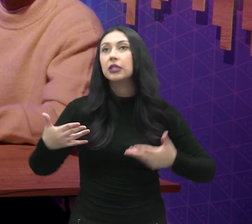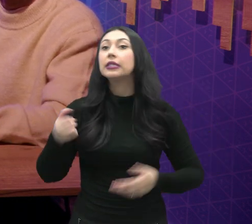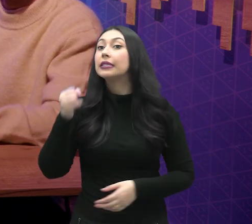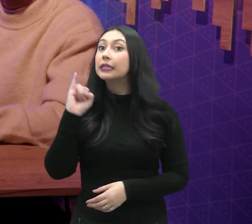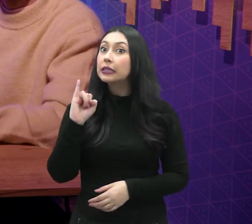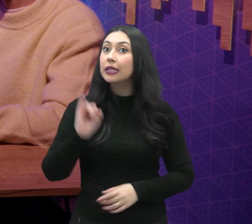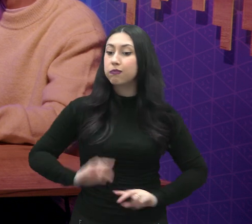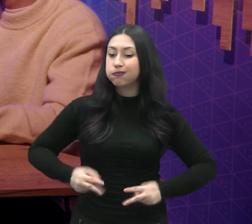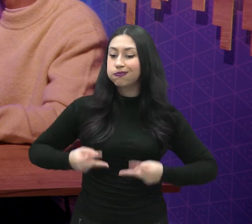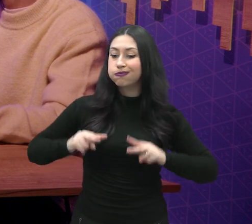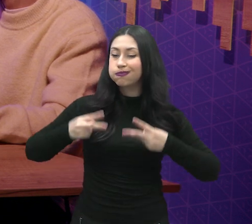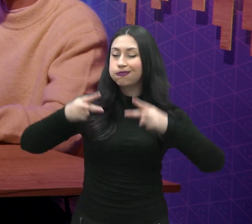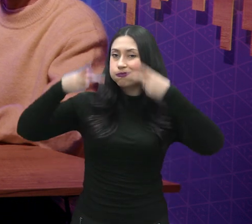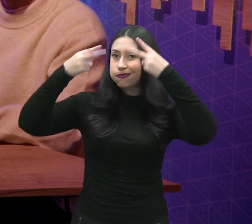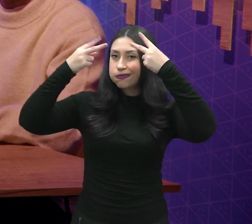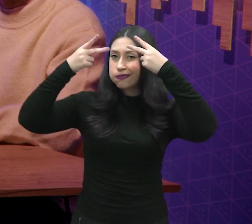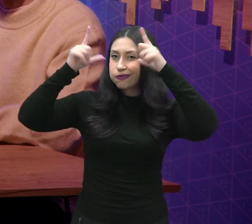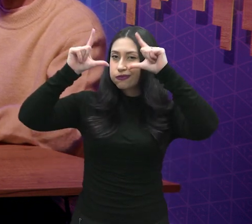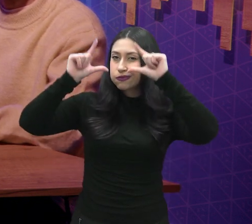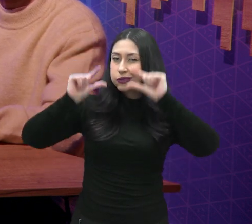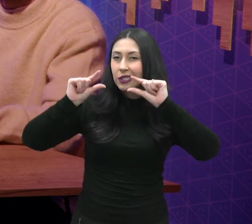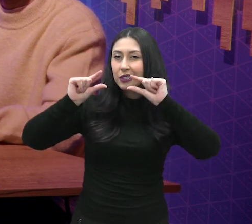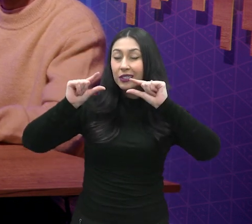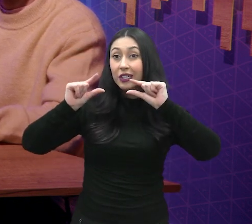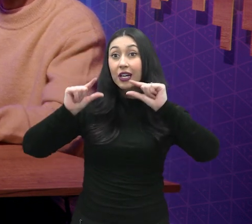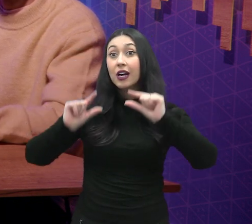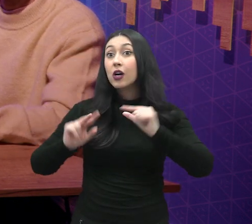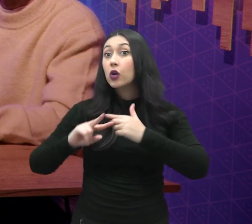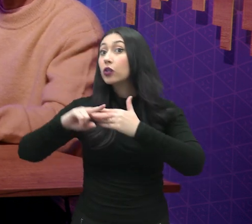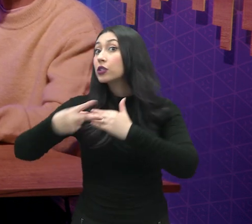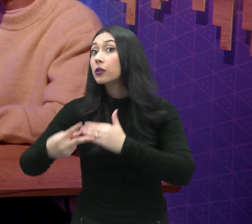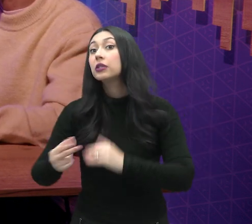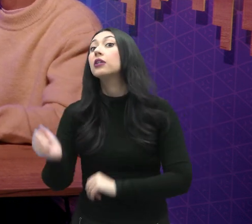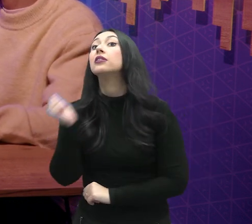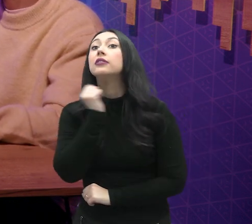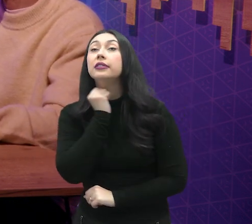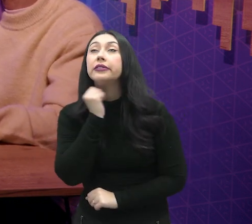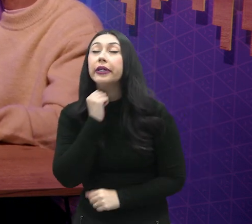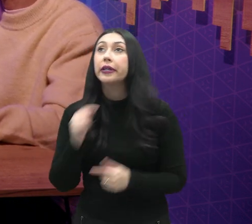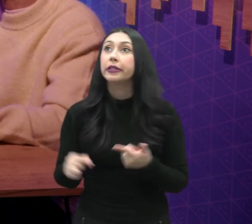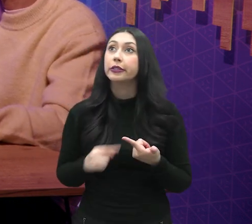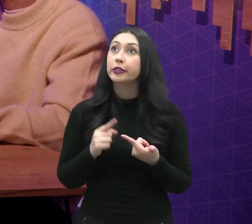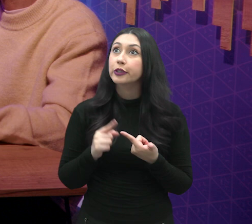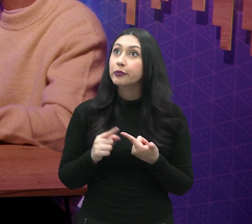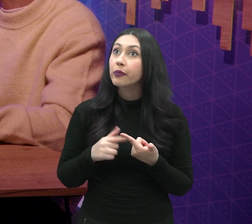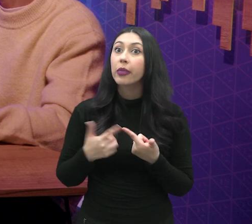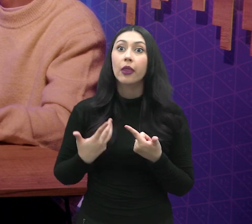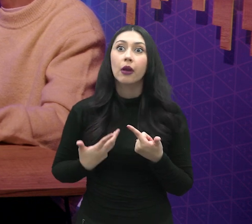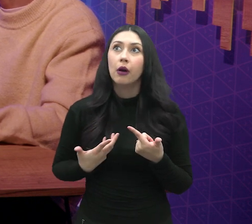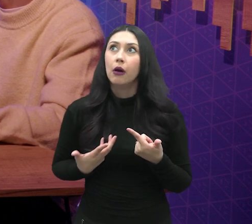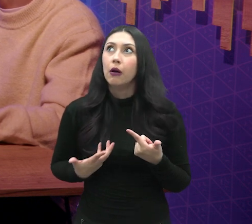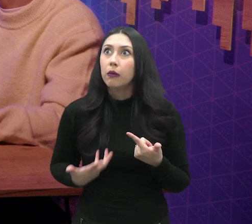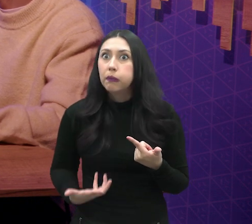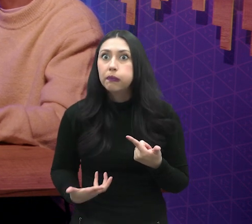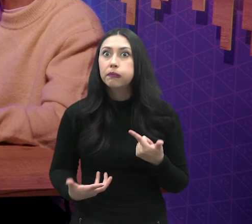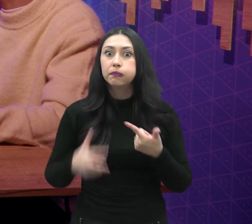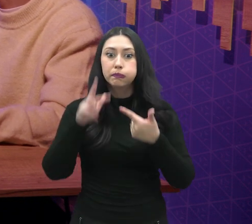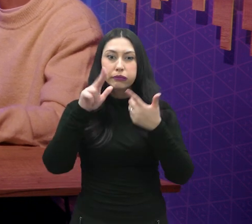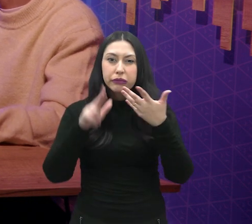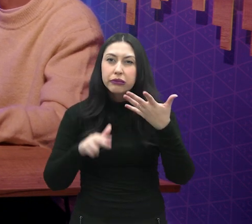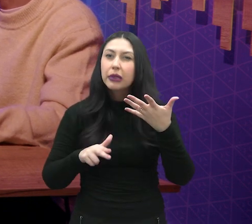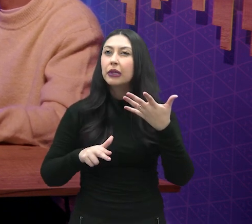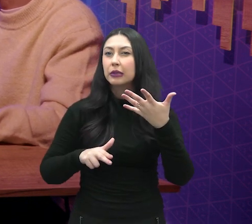esse comando acontecendo de forma eficiente, a gente acaba tendo o quê? Estresse, o cansaço exausto,